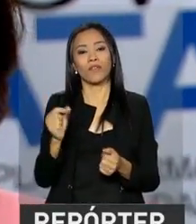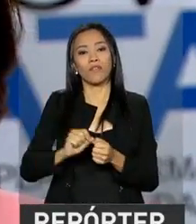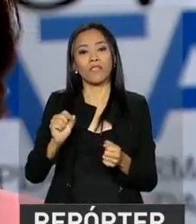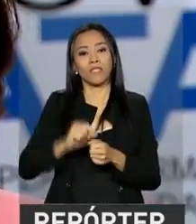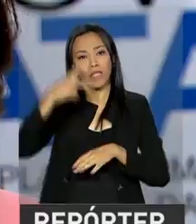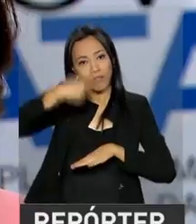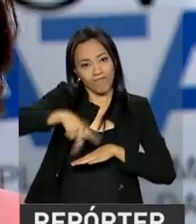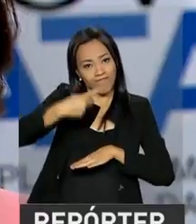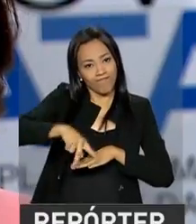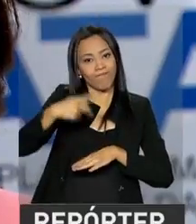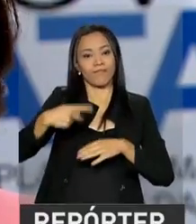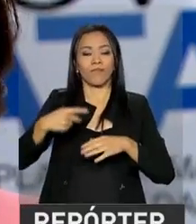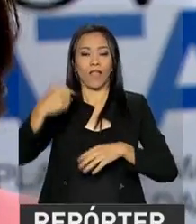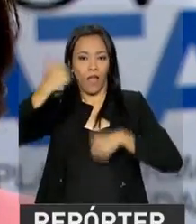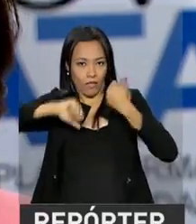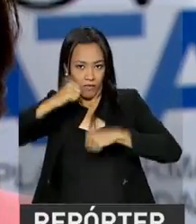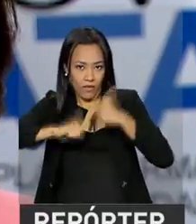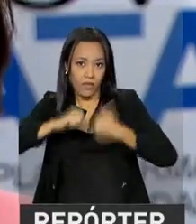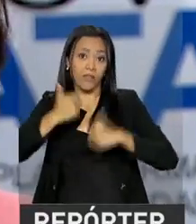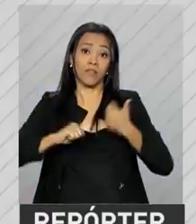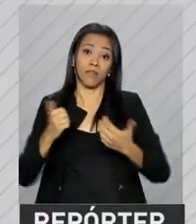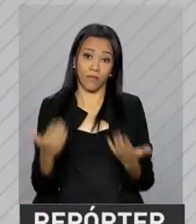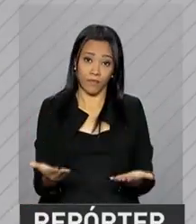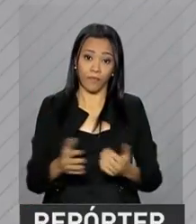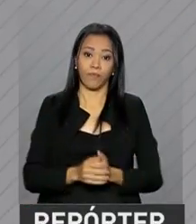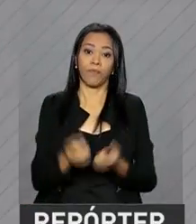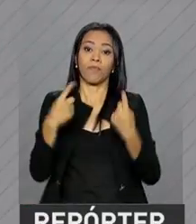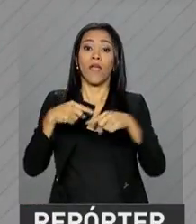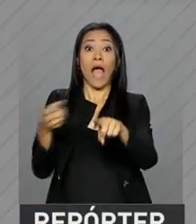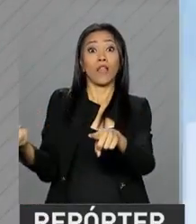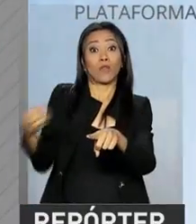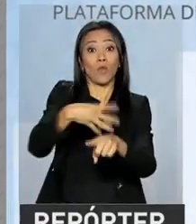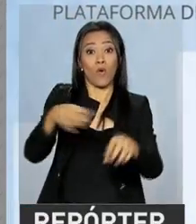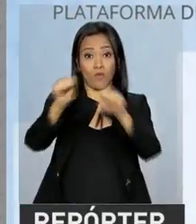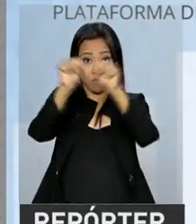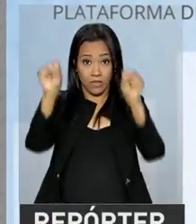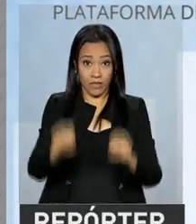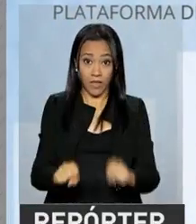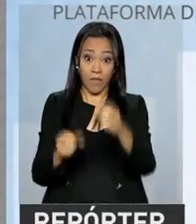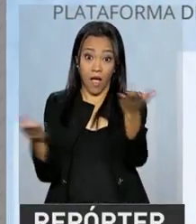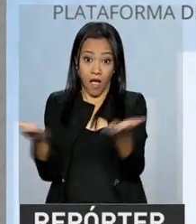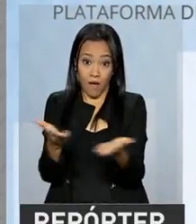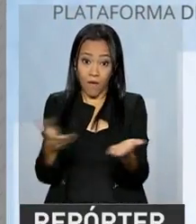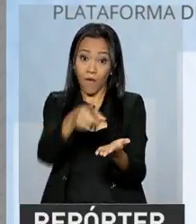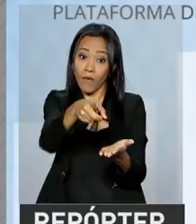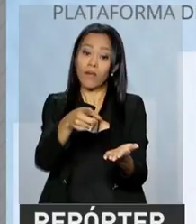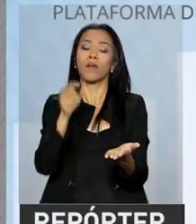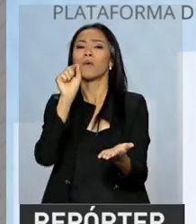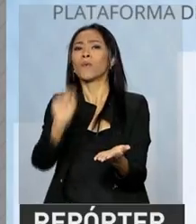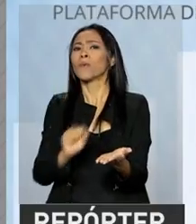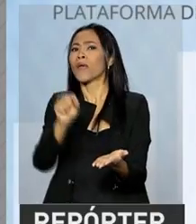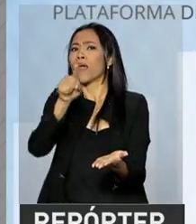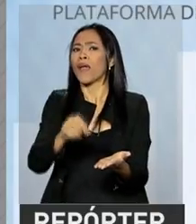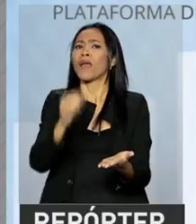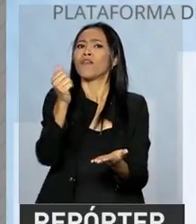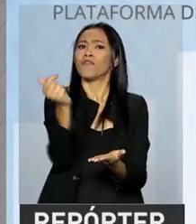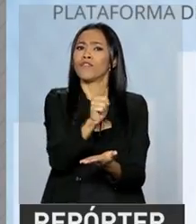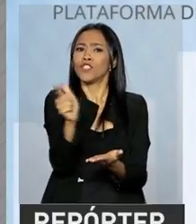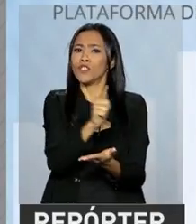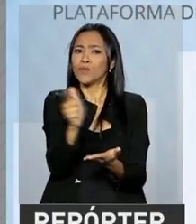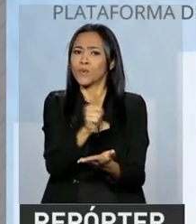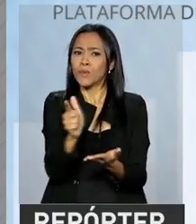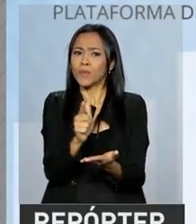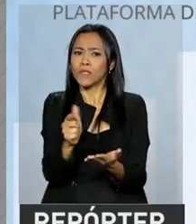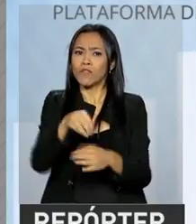o golpe data atual proporcional a partir de agora a nova plataforma disponibiliza logo de início 20 bases de